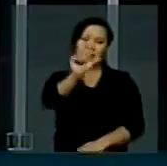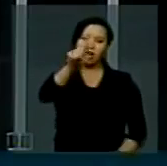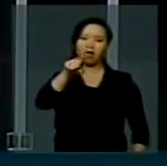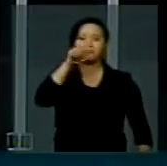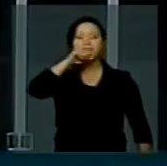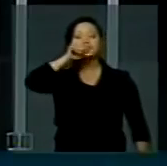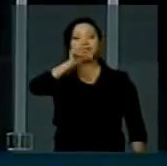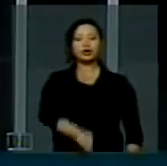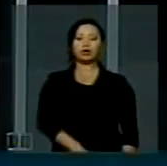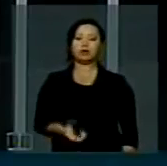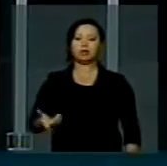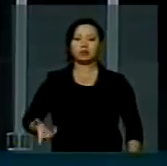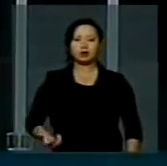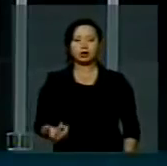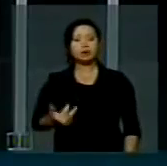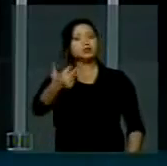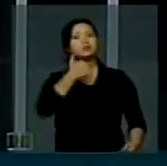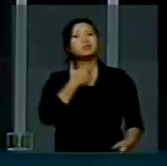nossa parte